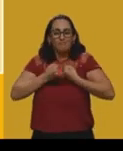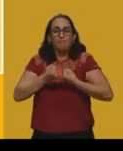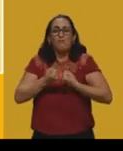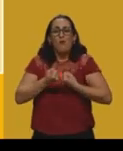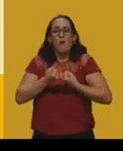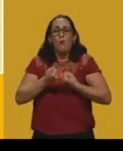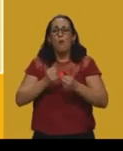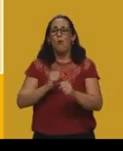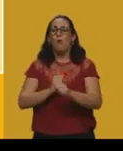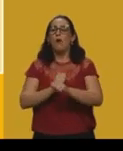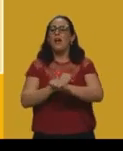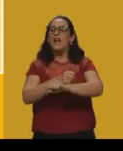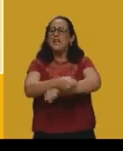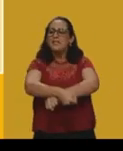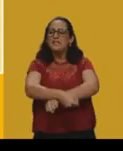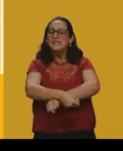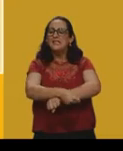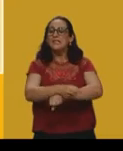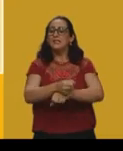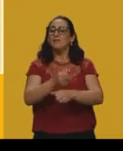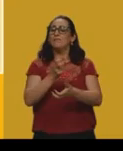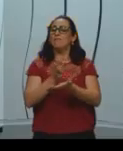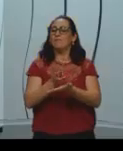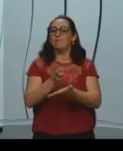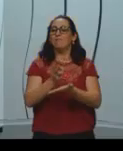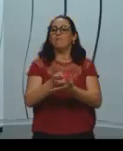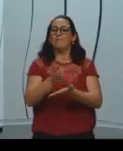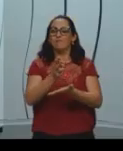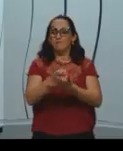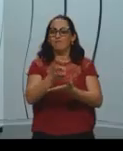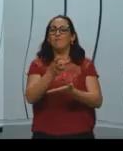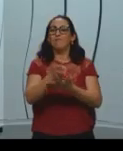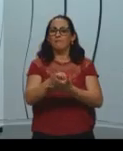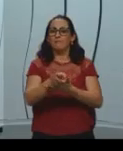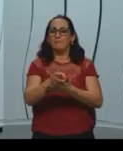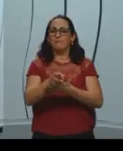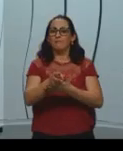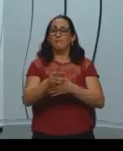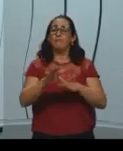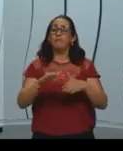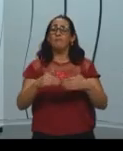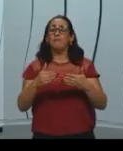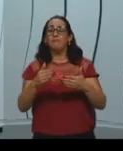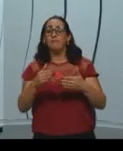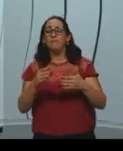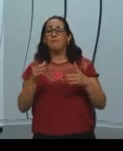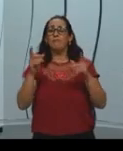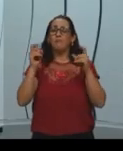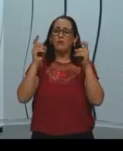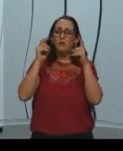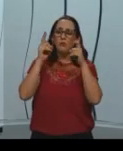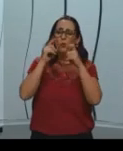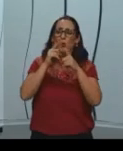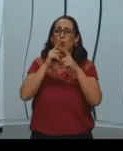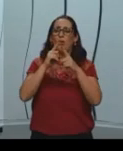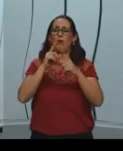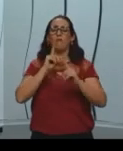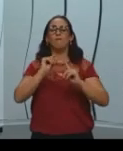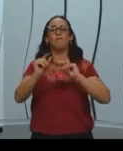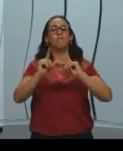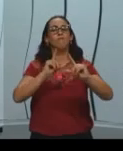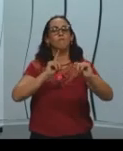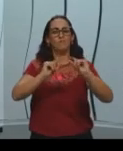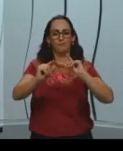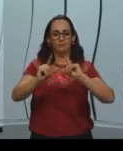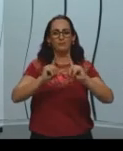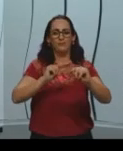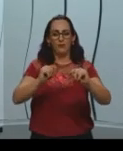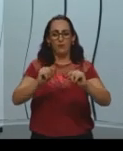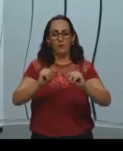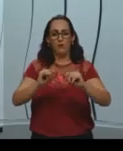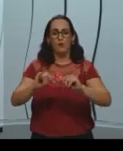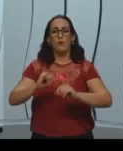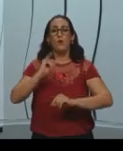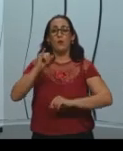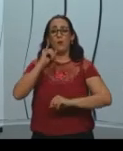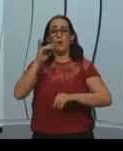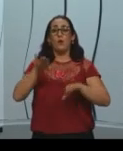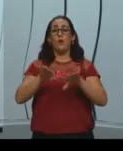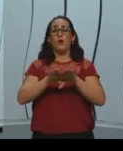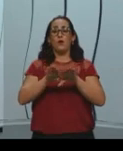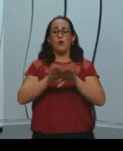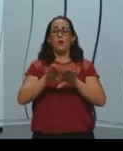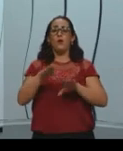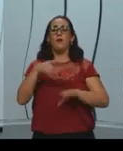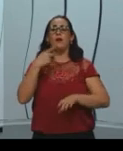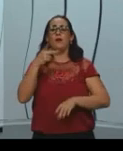né, permanecesse no Brasil, pois dificultava muito a fuga, né. É importante a gente falar aí que vários grupos vieram para o